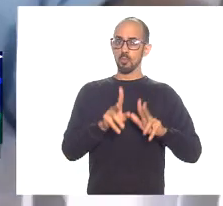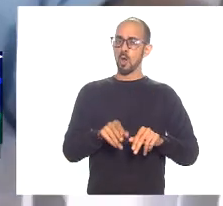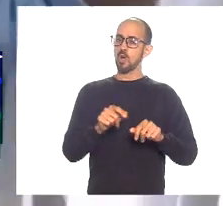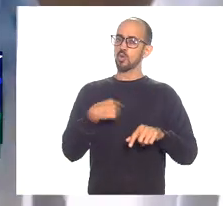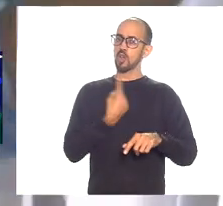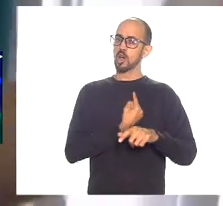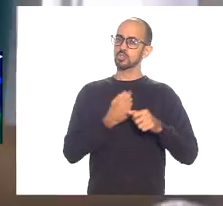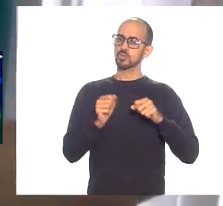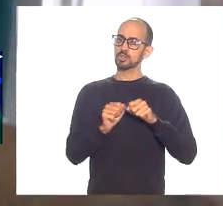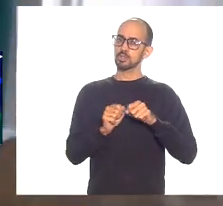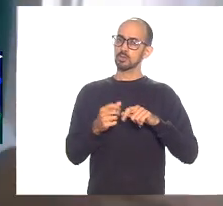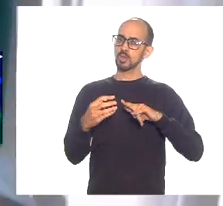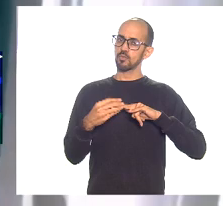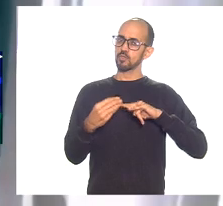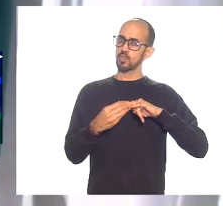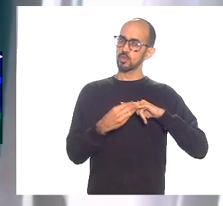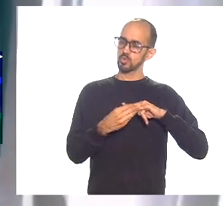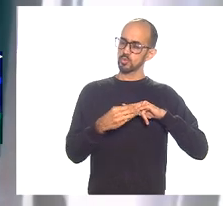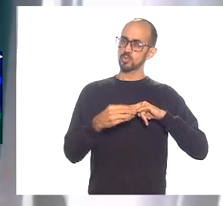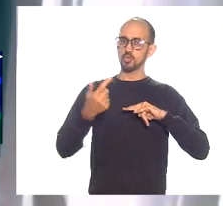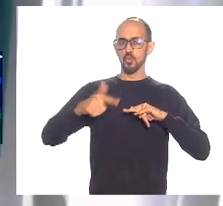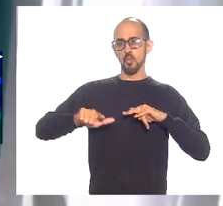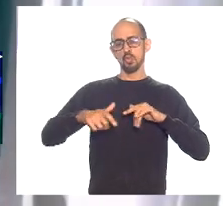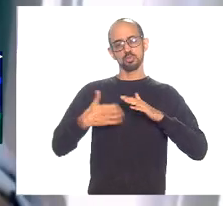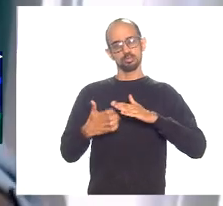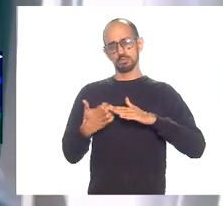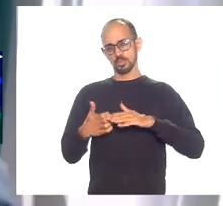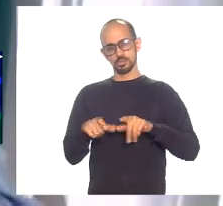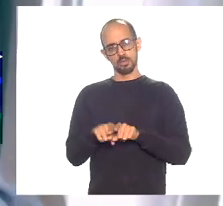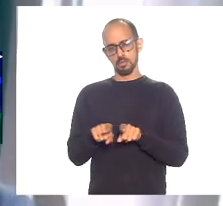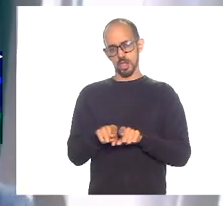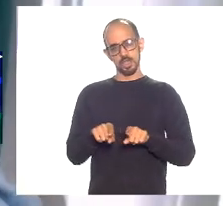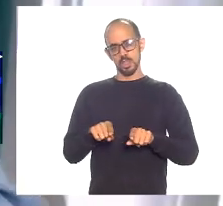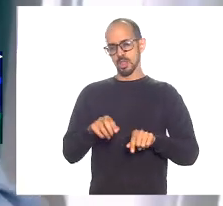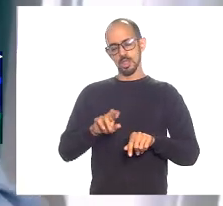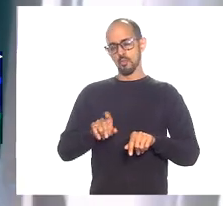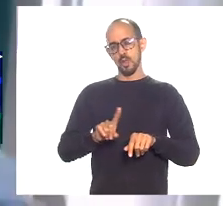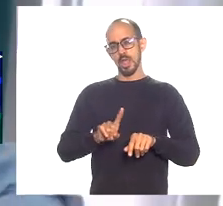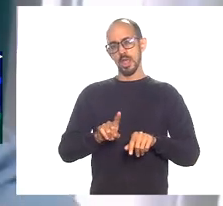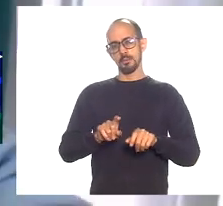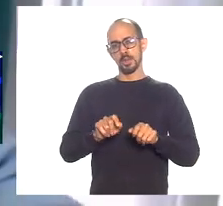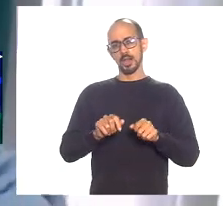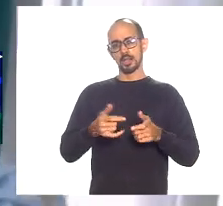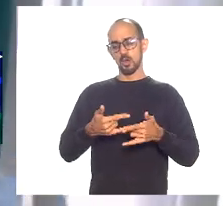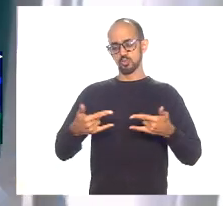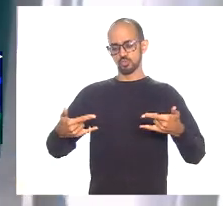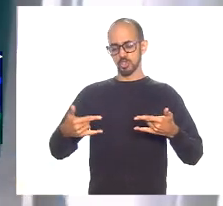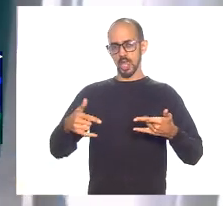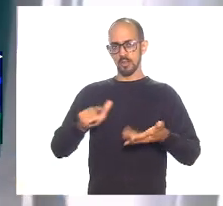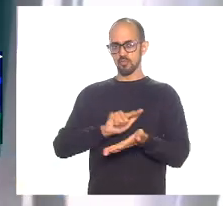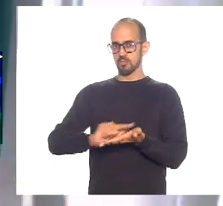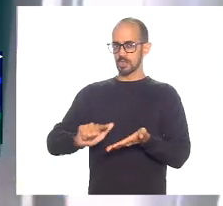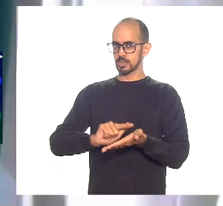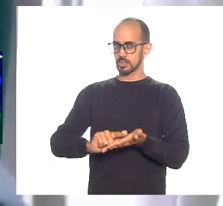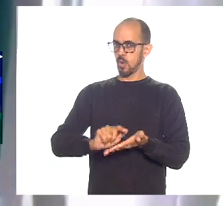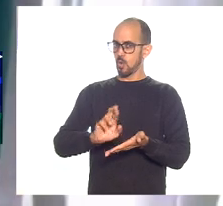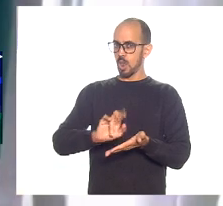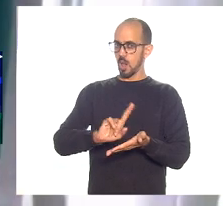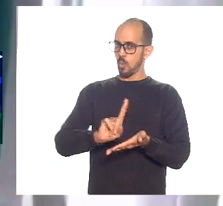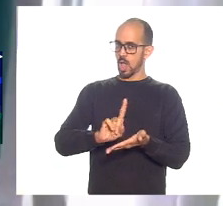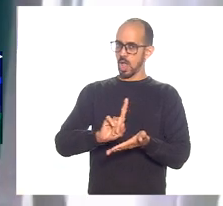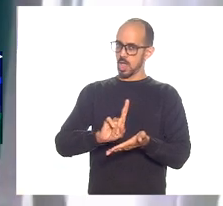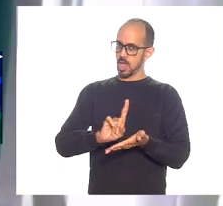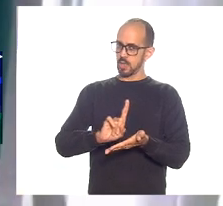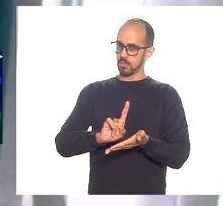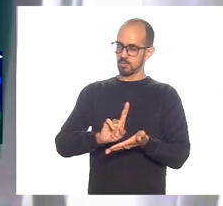nós já fizemos relação Museu Nacional para aprovar a transferência de uso portanto não é para não é para dar cheque em branco para ninguém sobre esse projeto